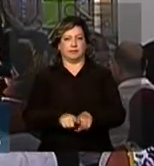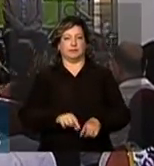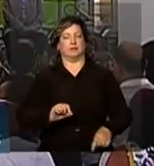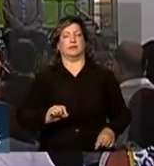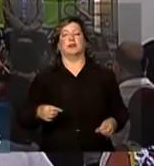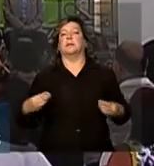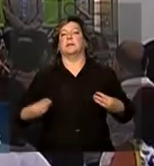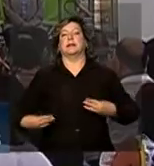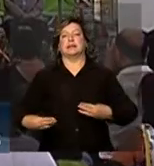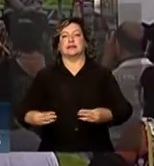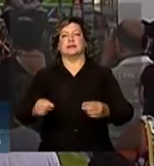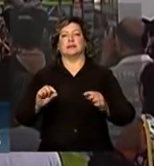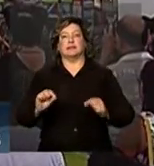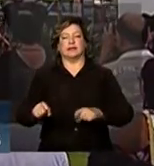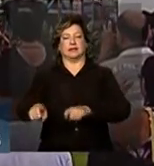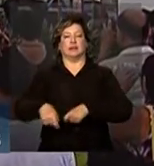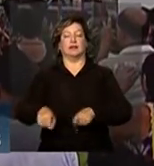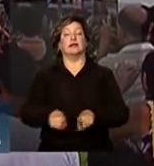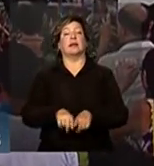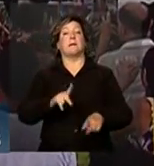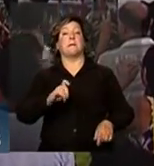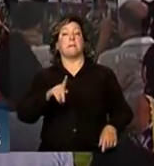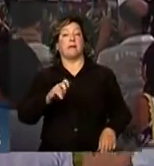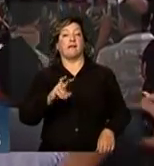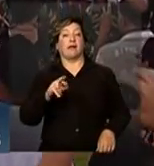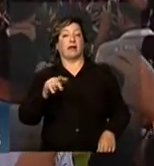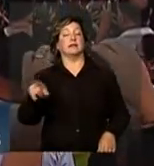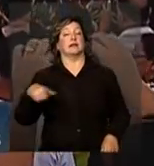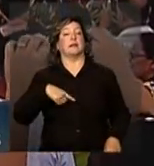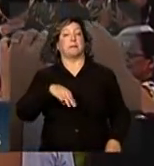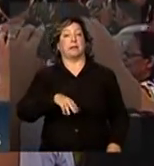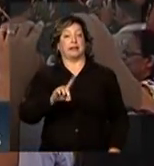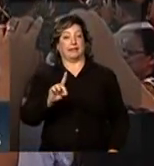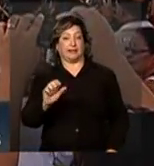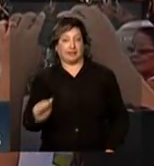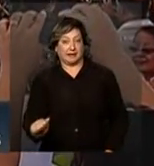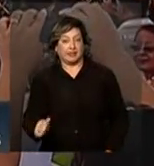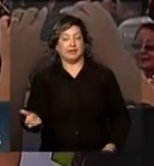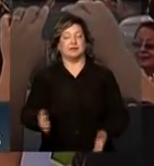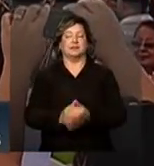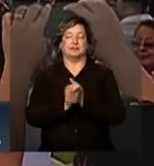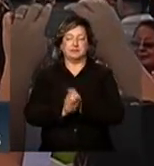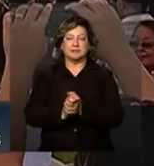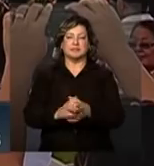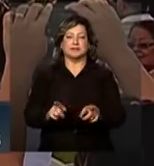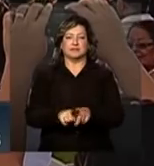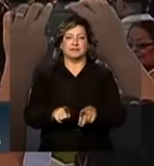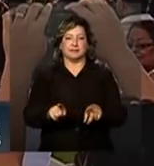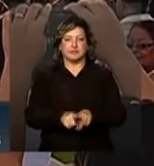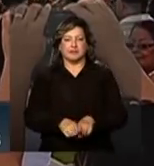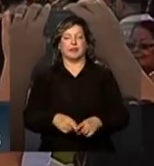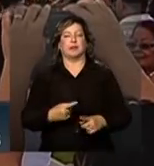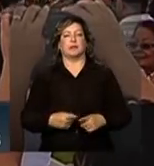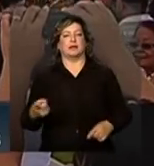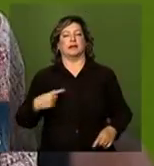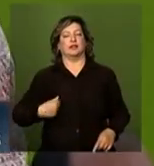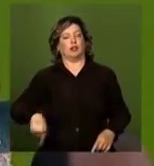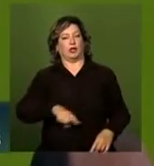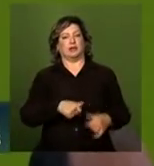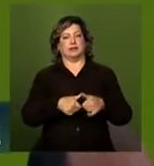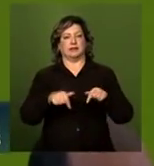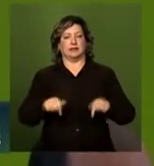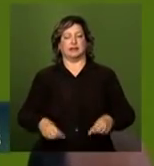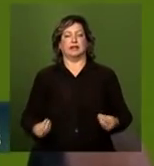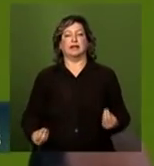Agricultura quero saudar PEP Vargas do Ministério do Desenvolvimento Agrário motivo também pelo qual estamos aqui